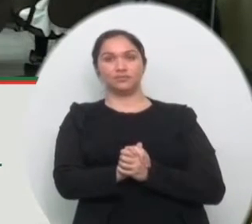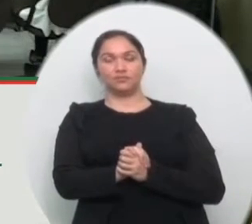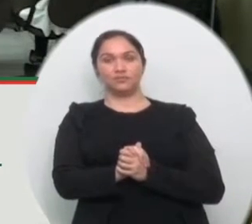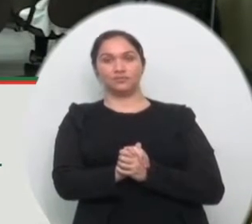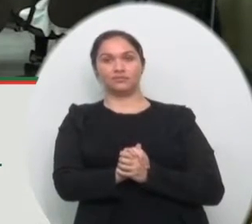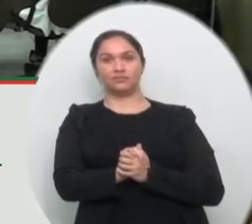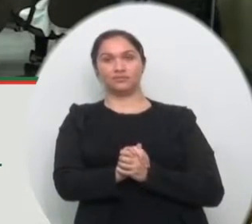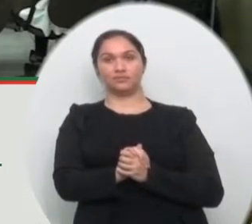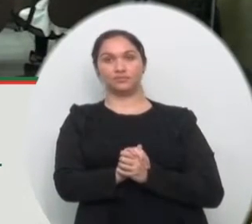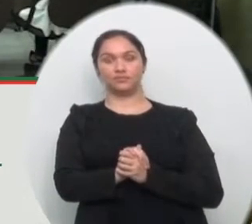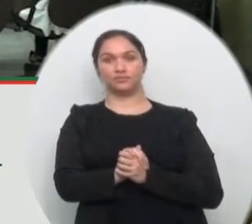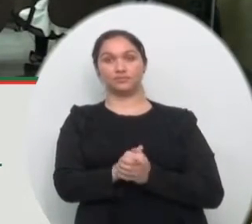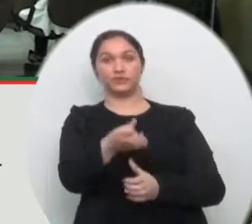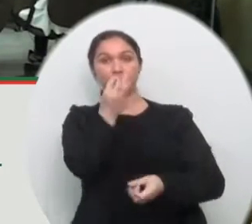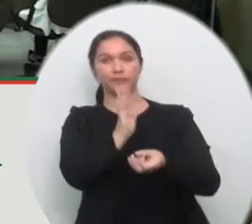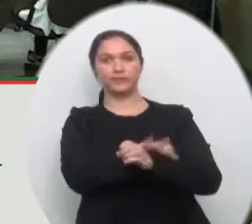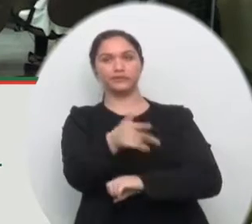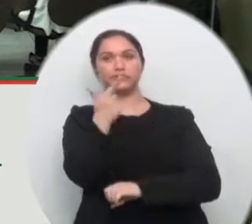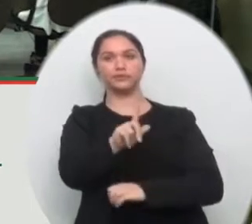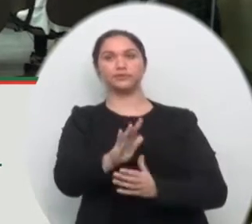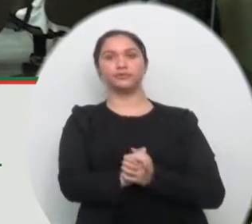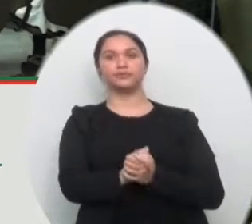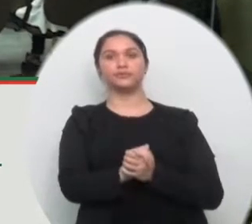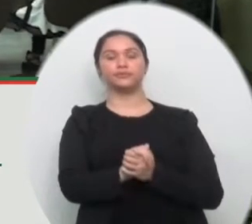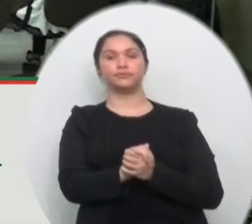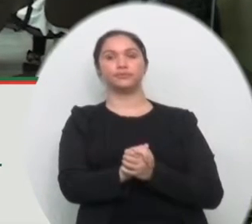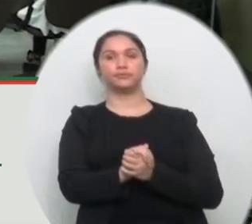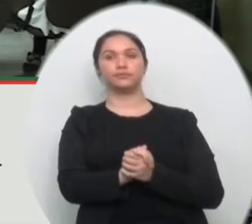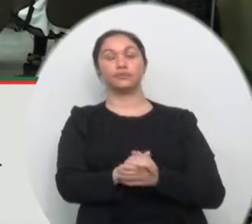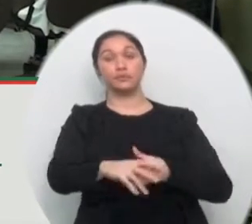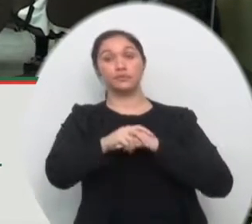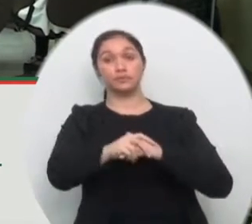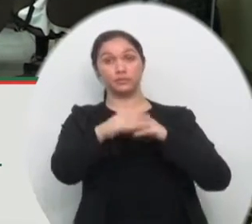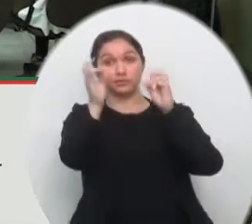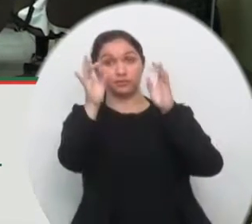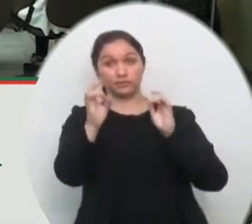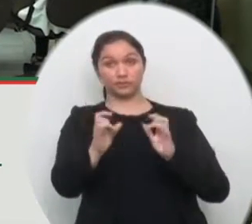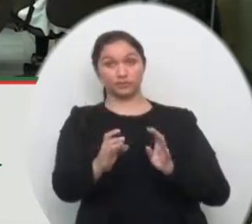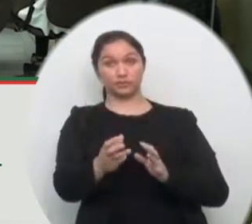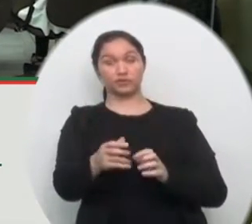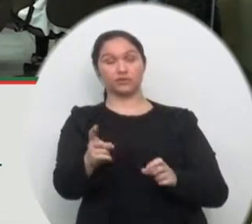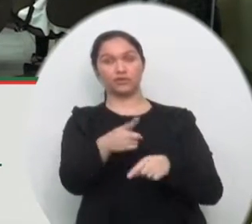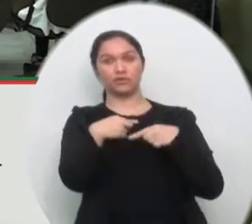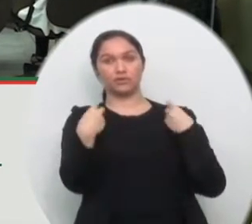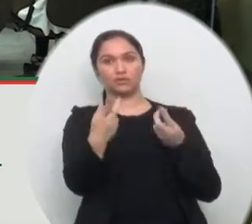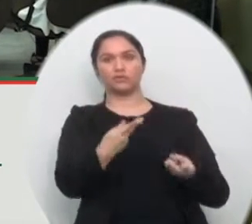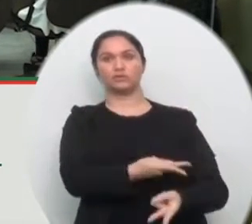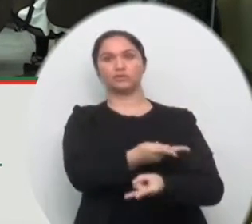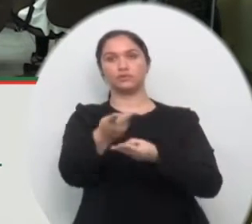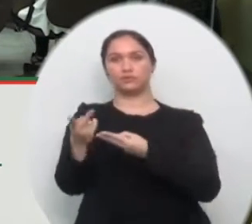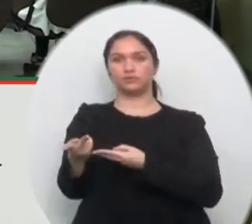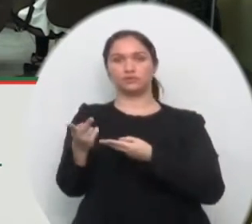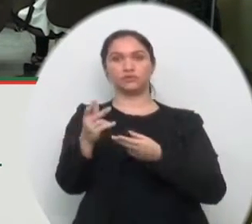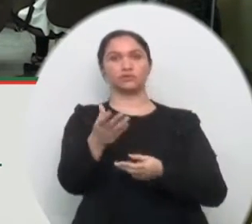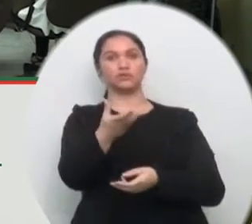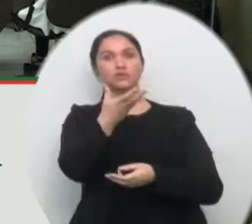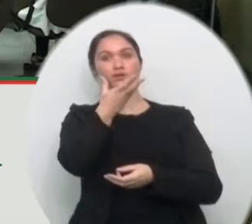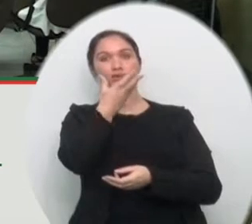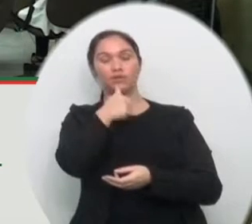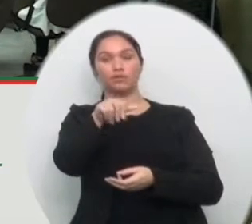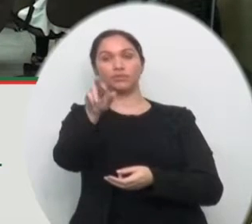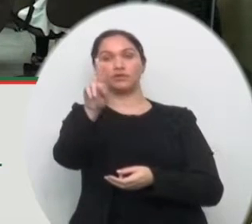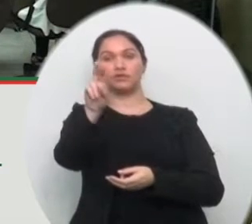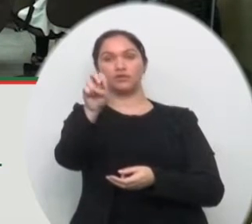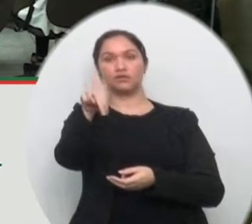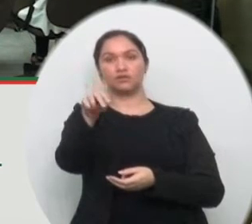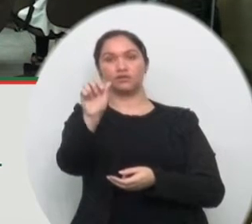Edodontia. Boa noite, uma vez mais. Um cumprimento especial, então, aos nossos homenageados, Renan Sereta,